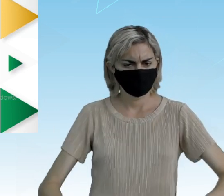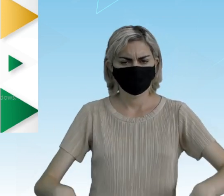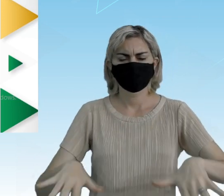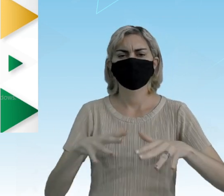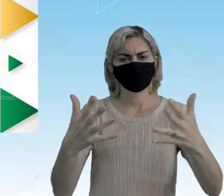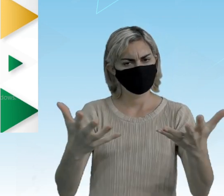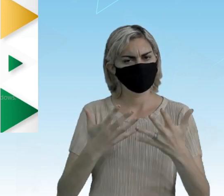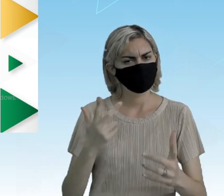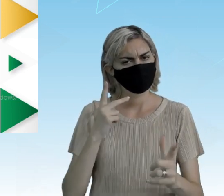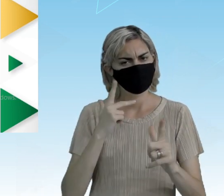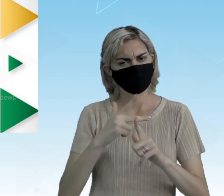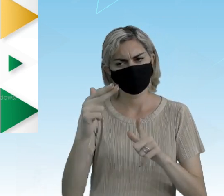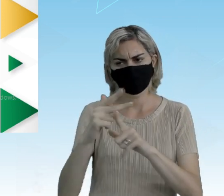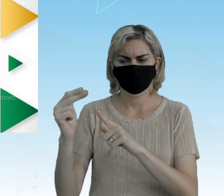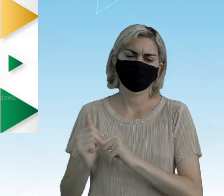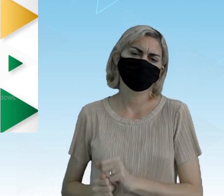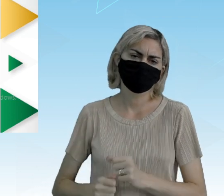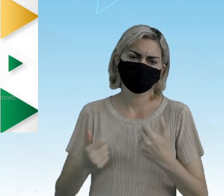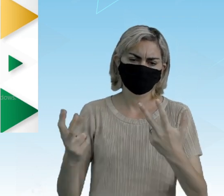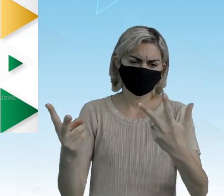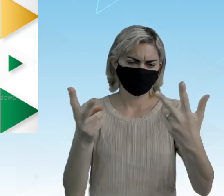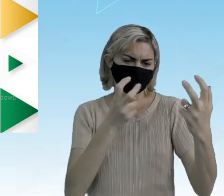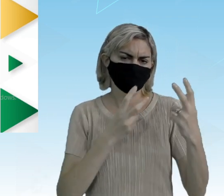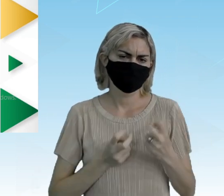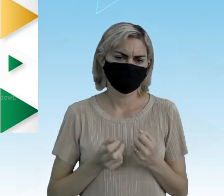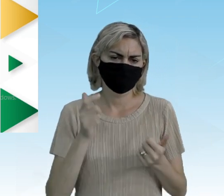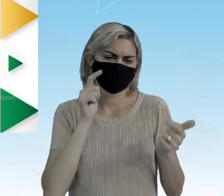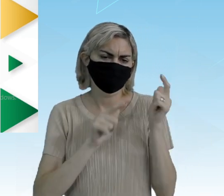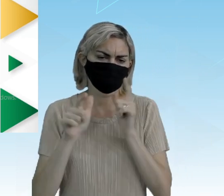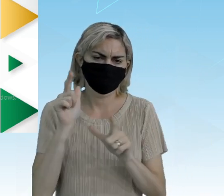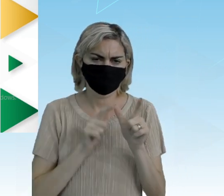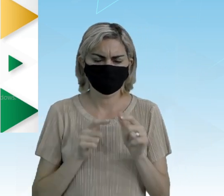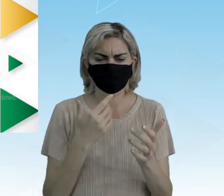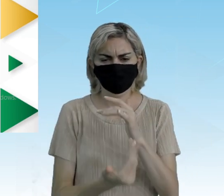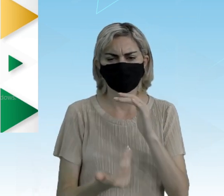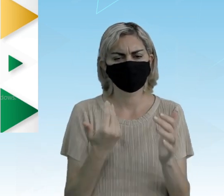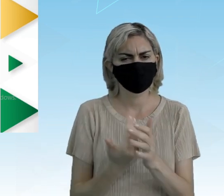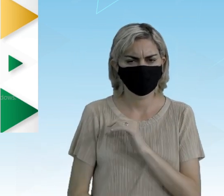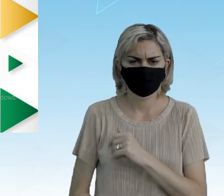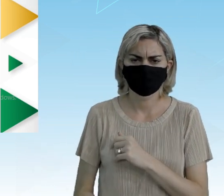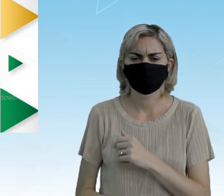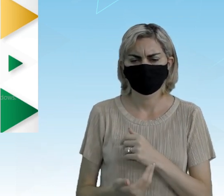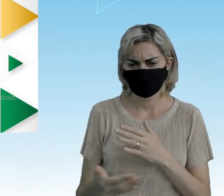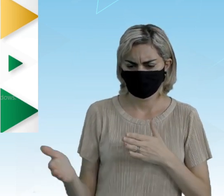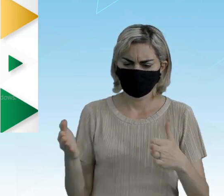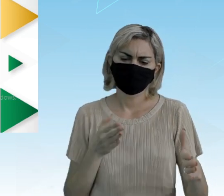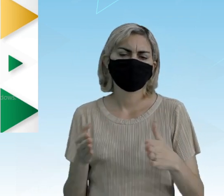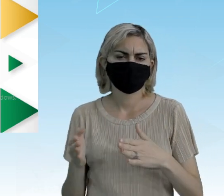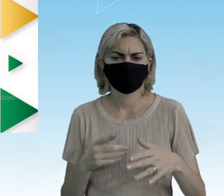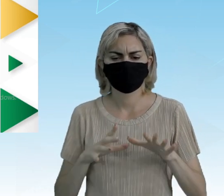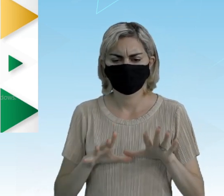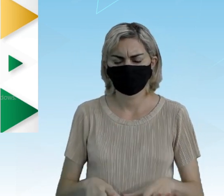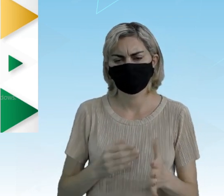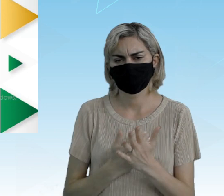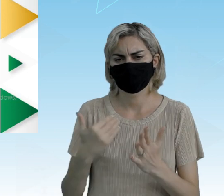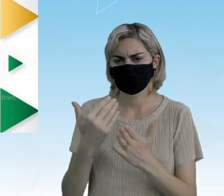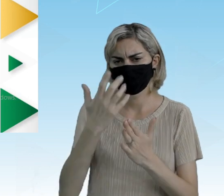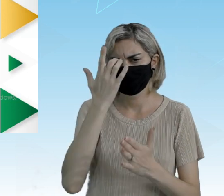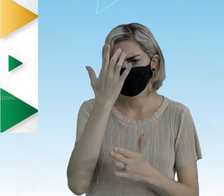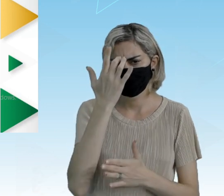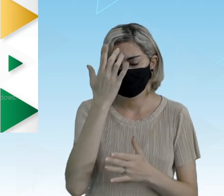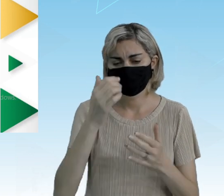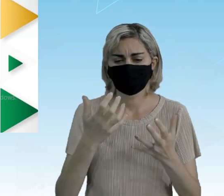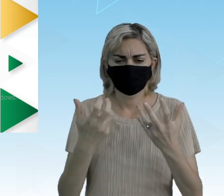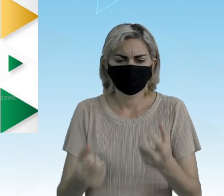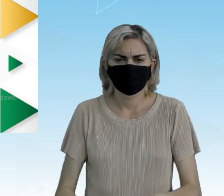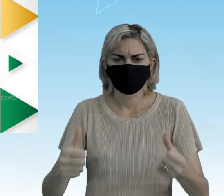ela queira ganhar. Ao perceber a posição de ganhador e perdedor como transitória, fica mais fácil aceitar a